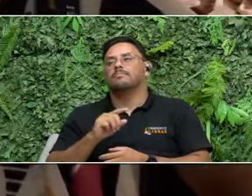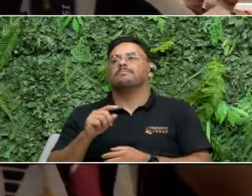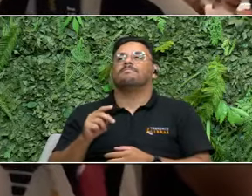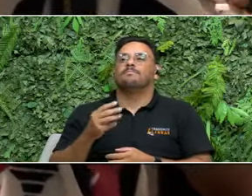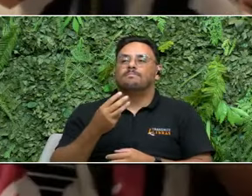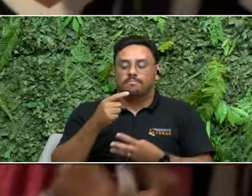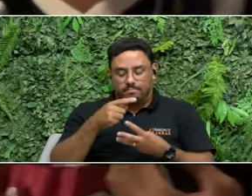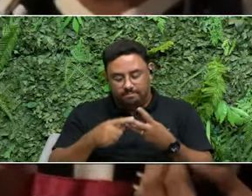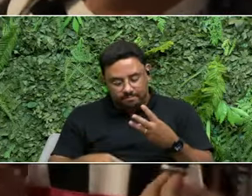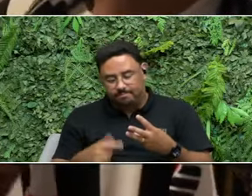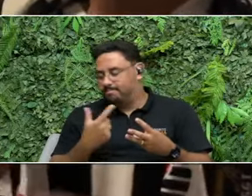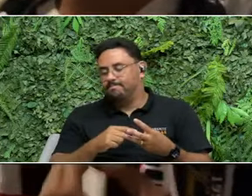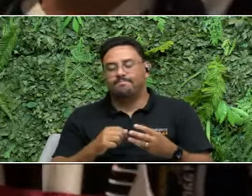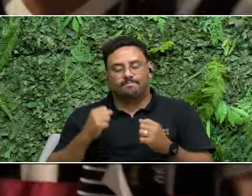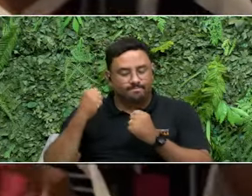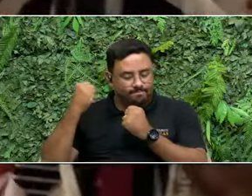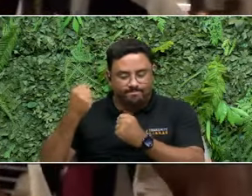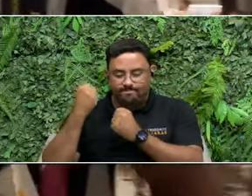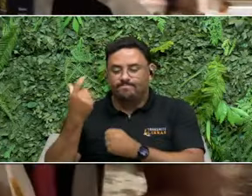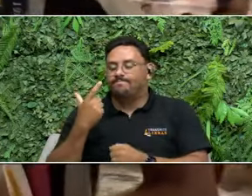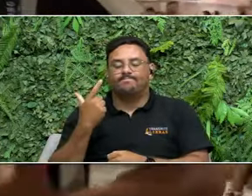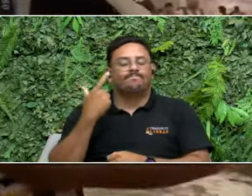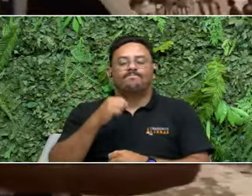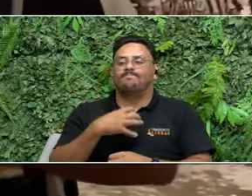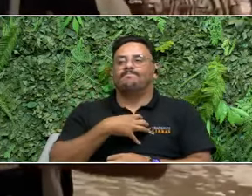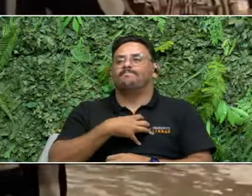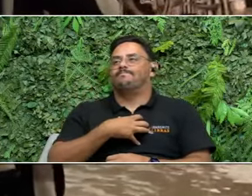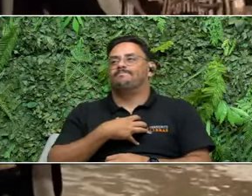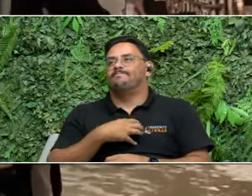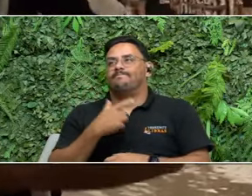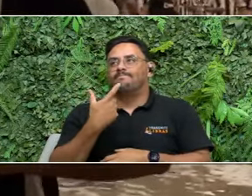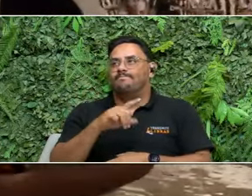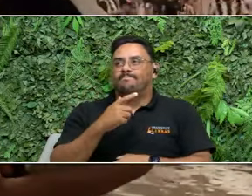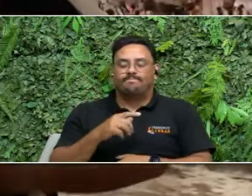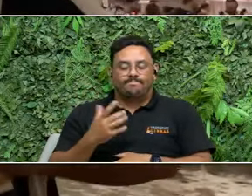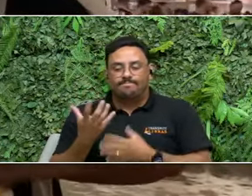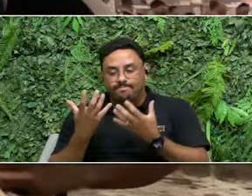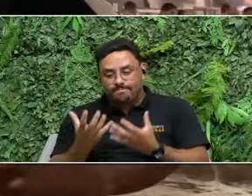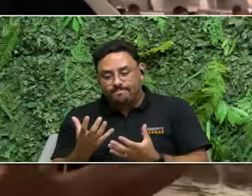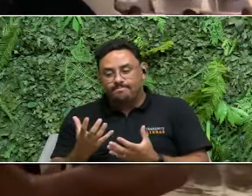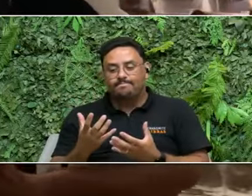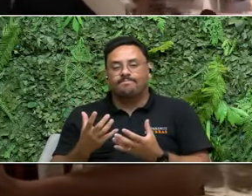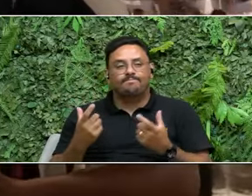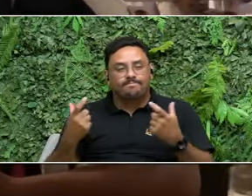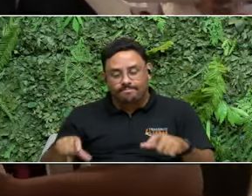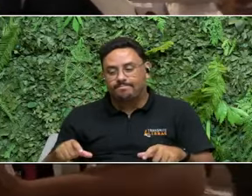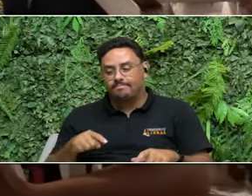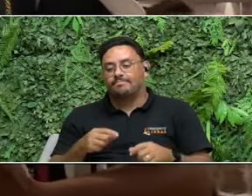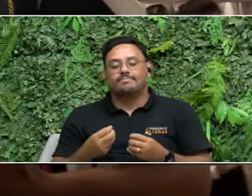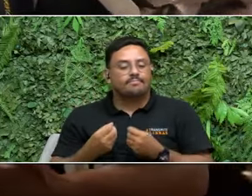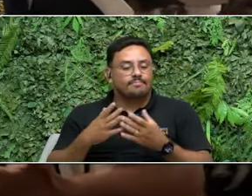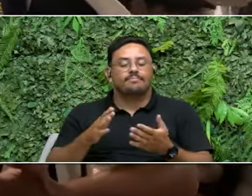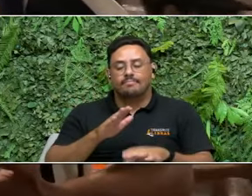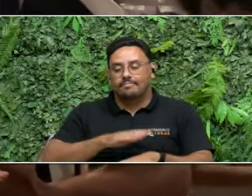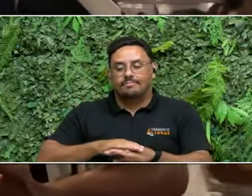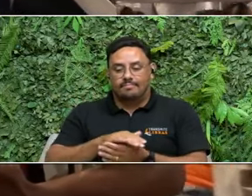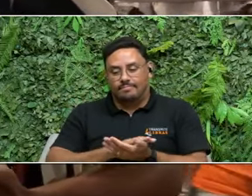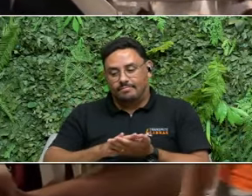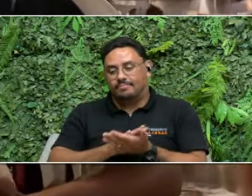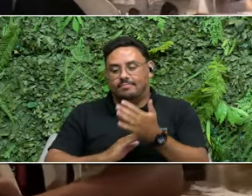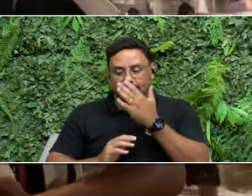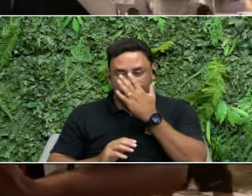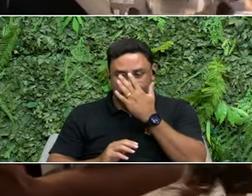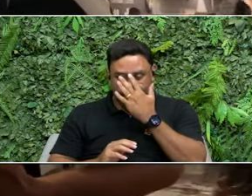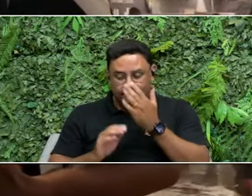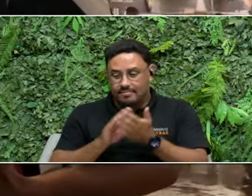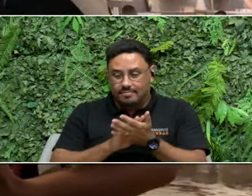Car que a torcida não tem um não tem aquele sentimento de querer o jogador em campo e eles não entregaram nada hora nenhuma no contrar deles